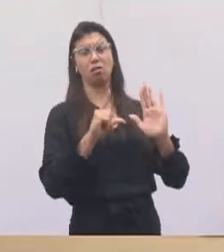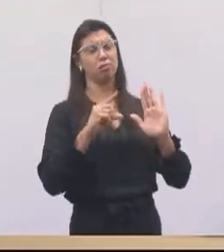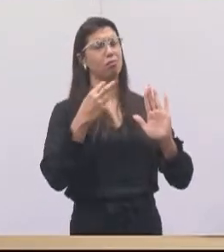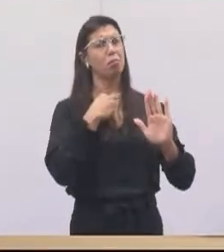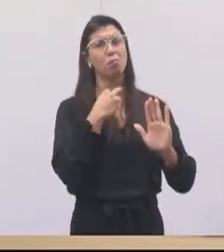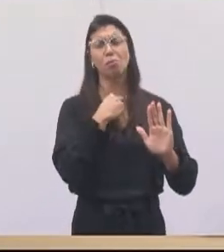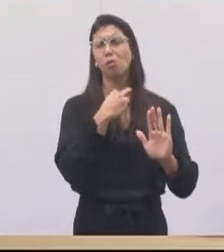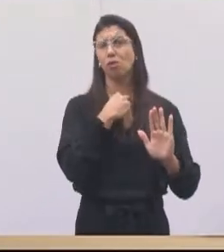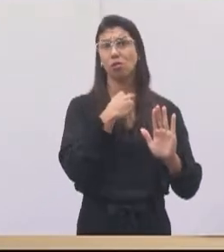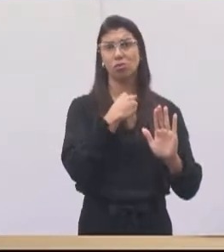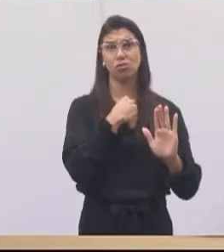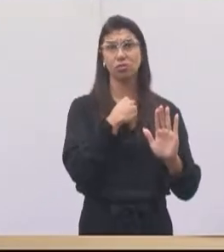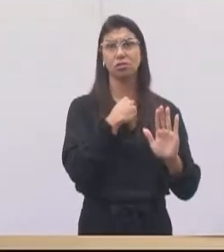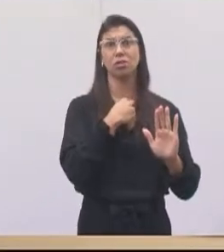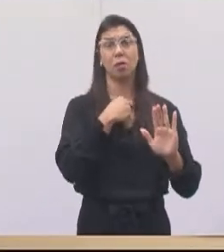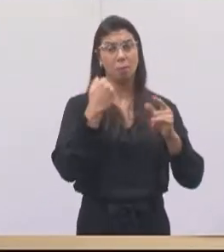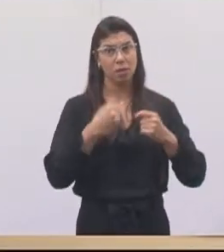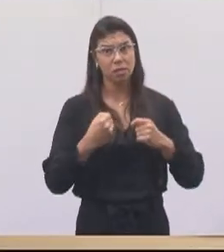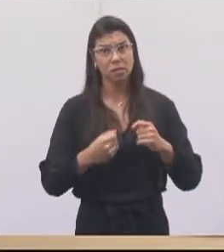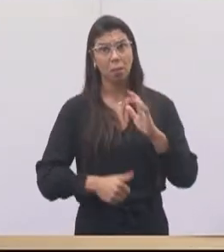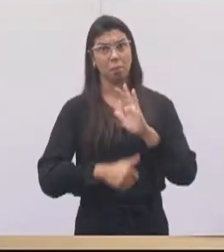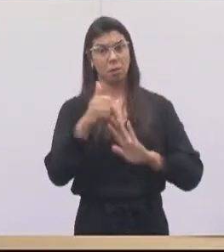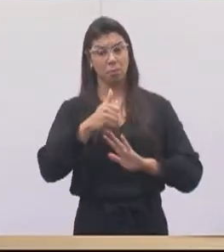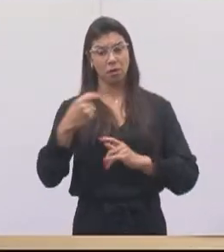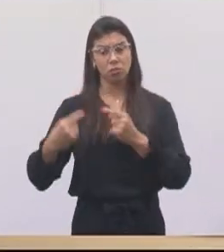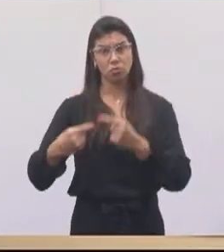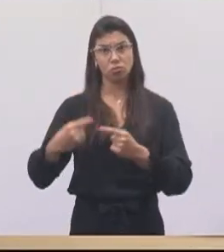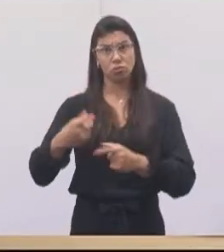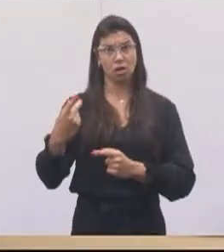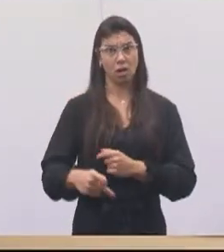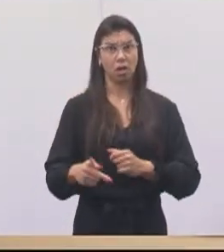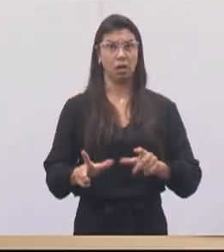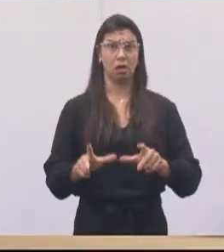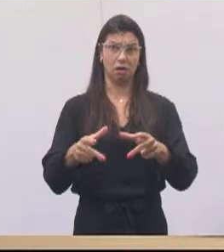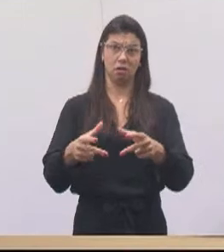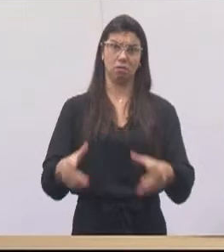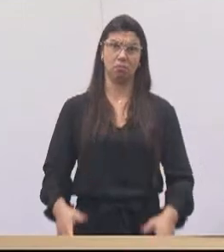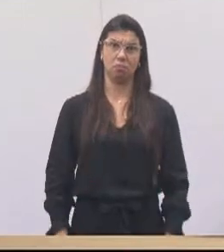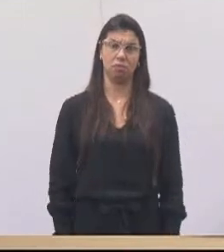poder executivo, depois eu submeto a nós vereadores.